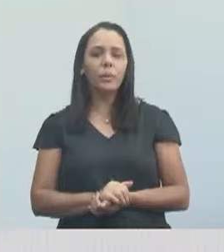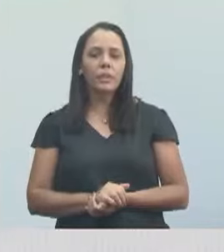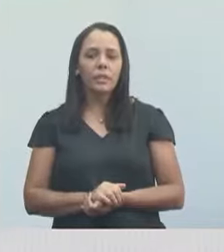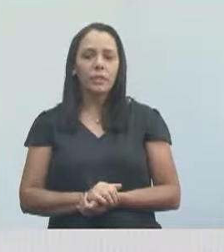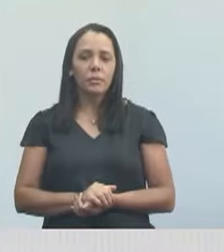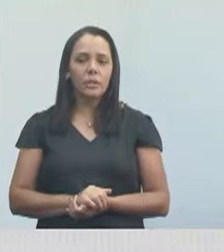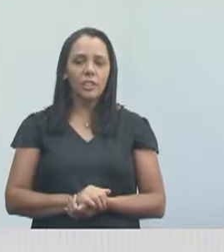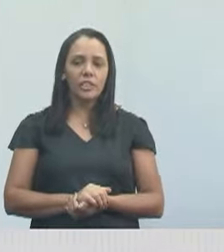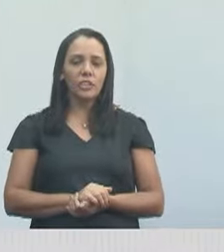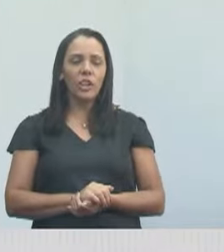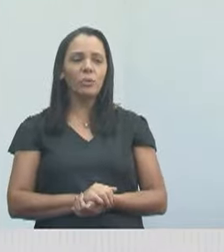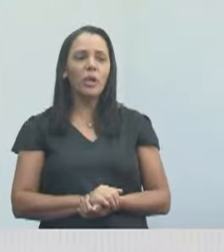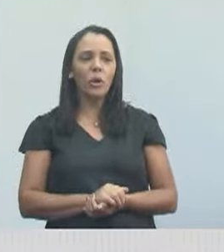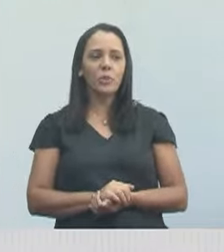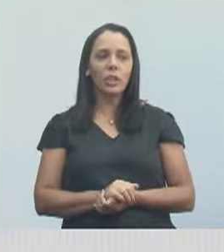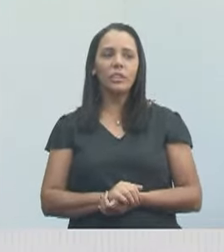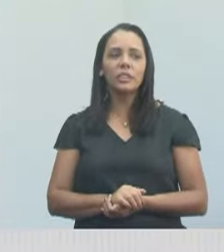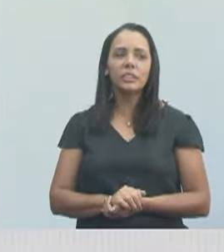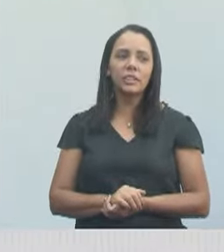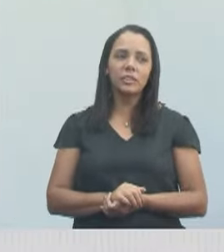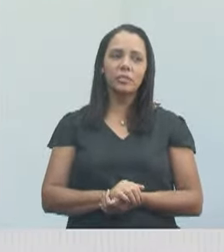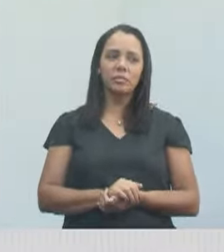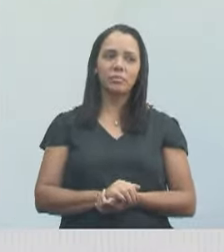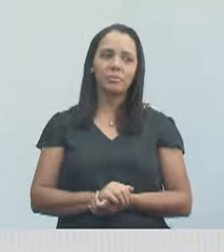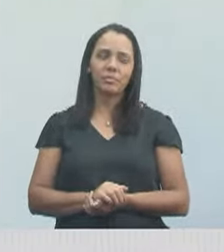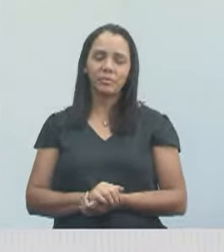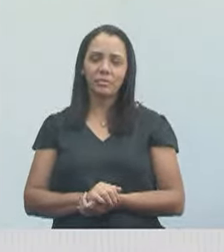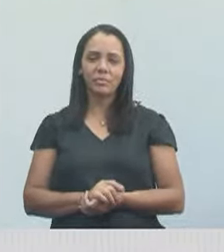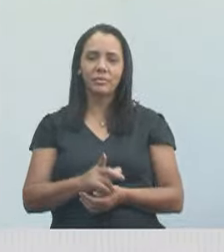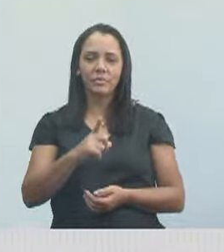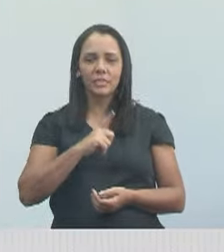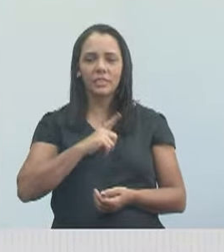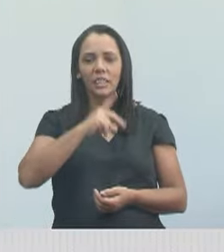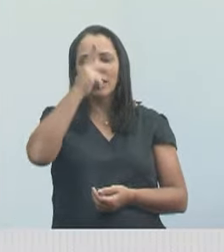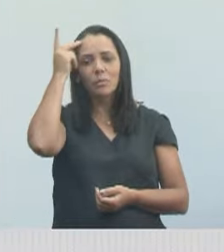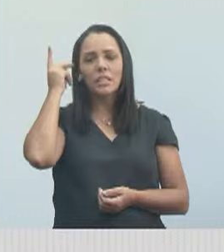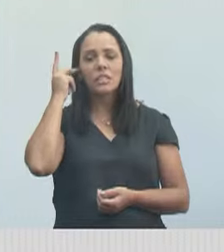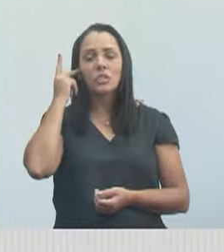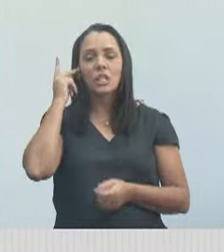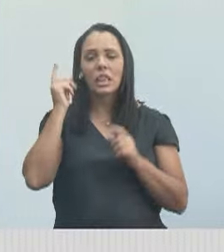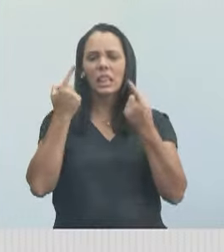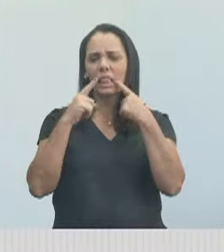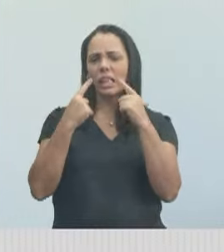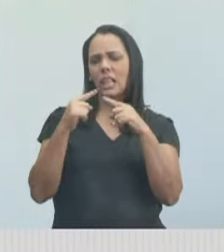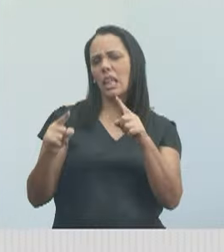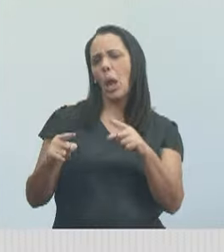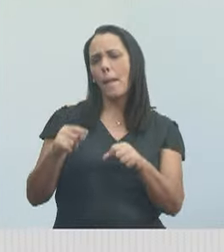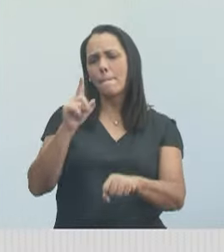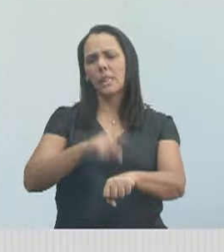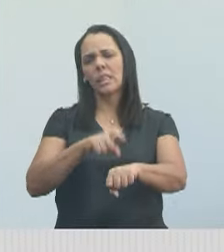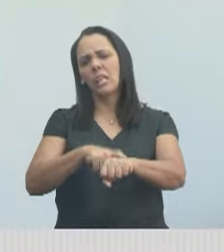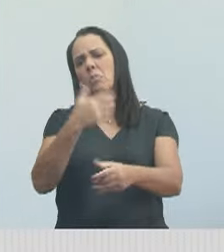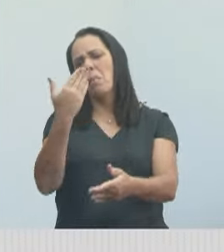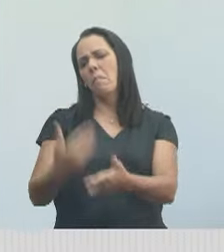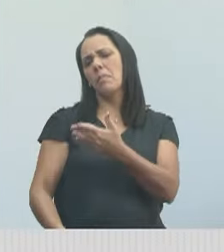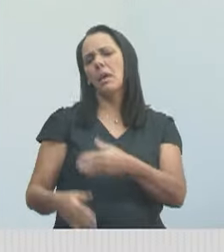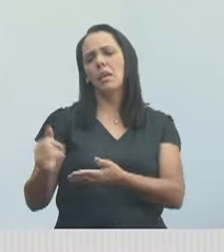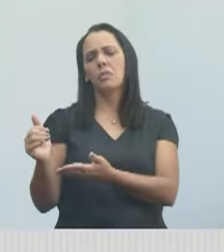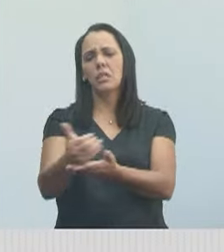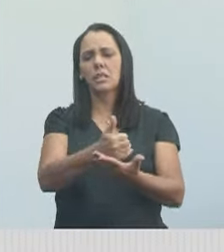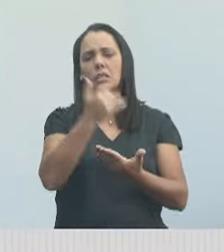Primeiro slide. Gente, olha, tem gente que critica que se perde tempo resgatando animais, mas esquecem que